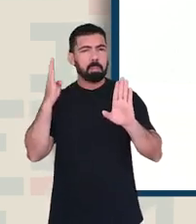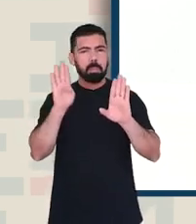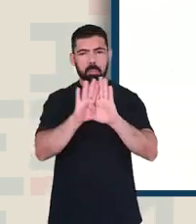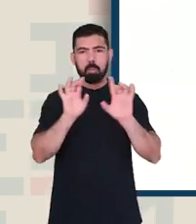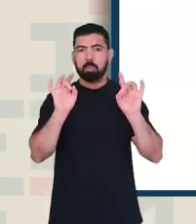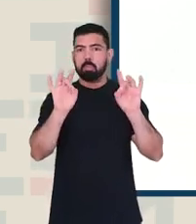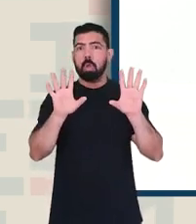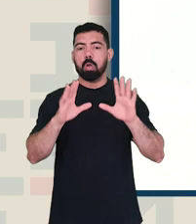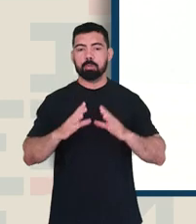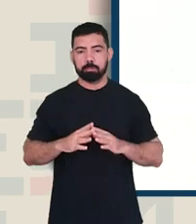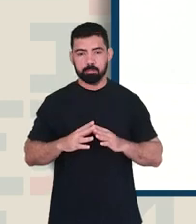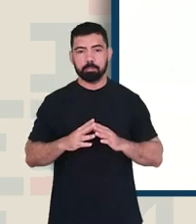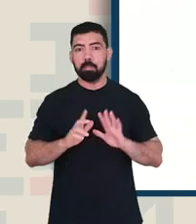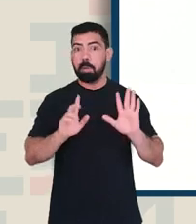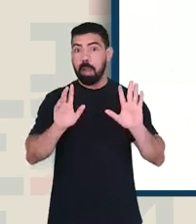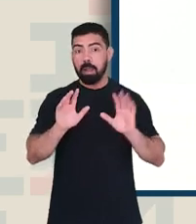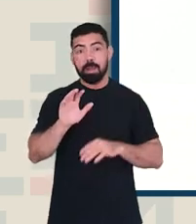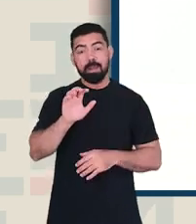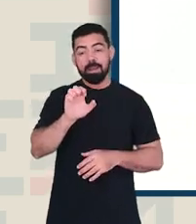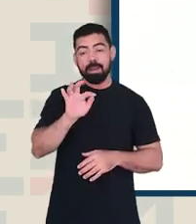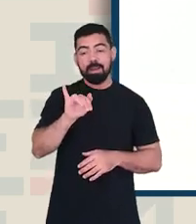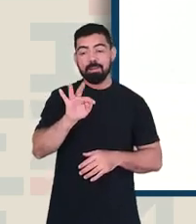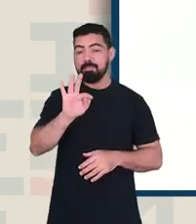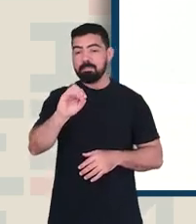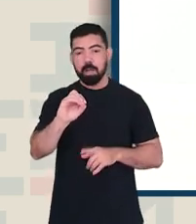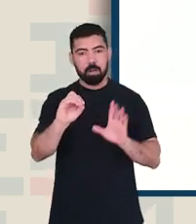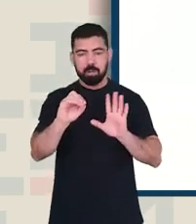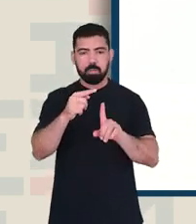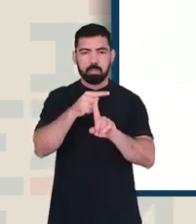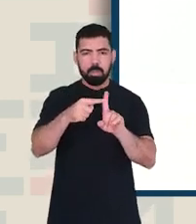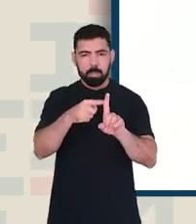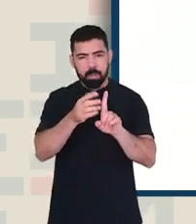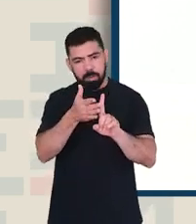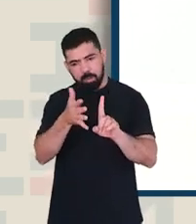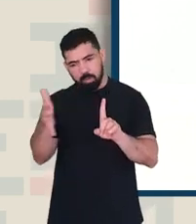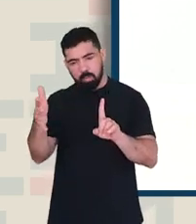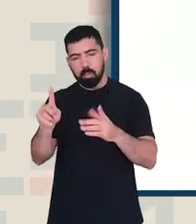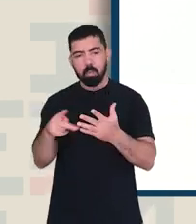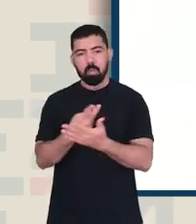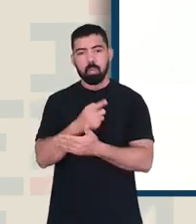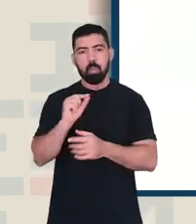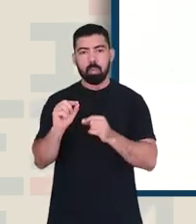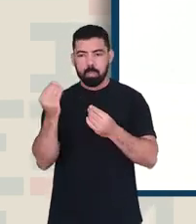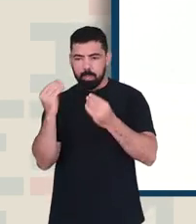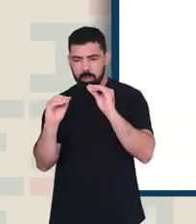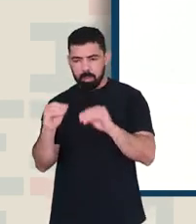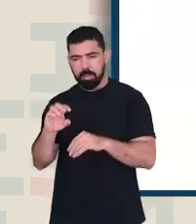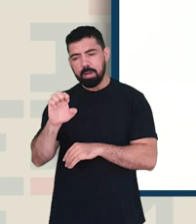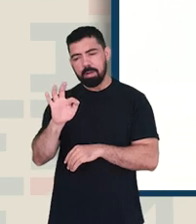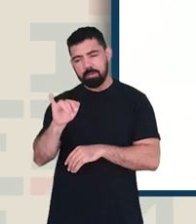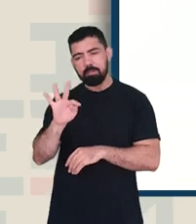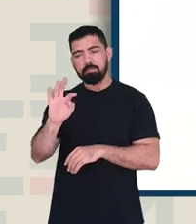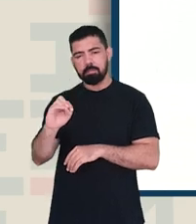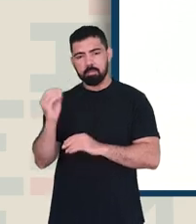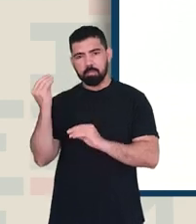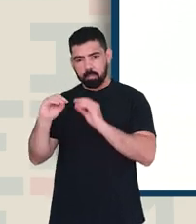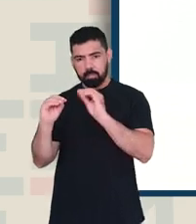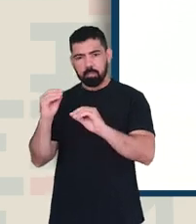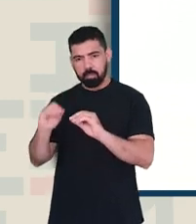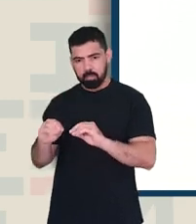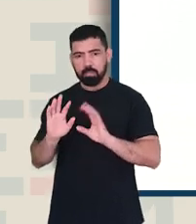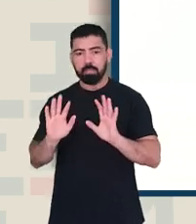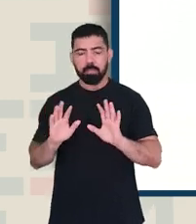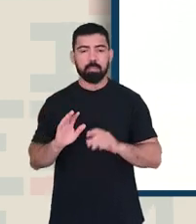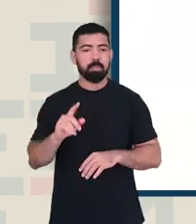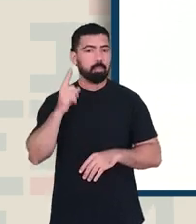mais, e sem efeito. Já logo, na metade para frente, se colocou alguns efeitos e tudo mais, só